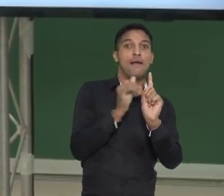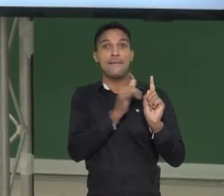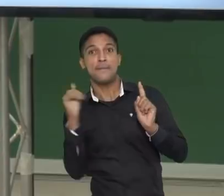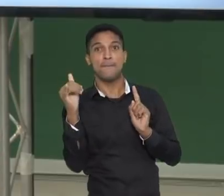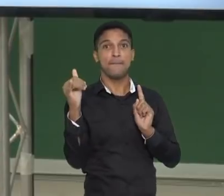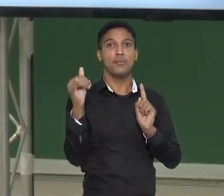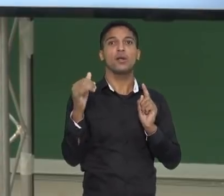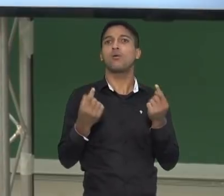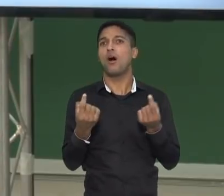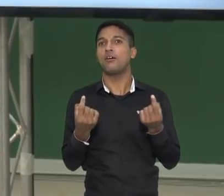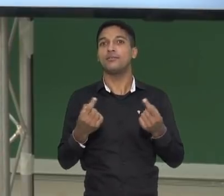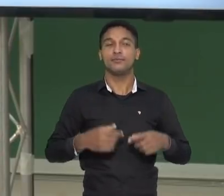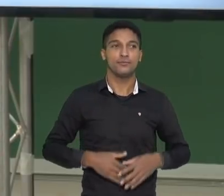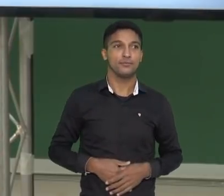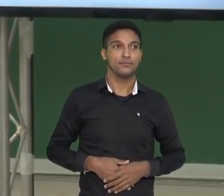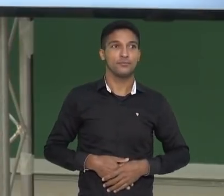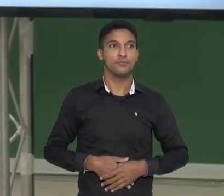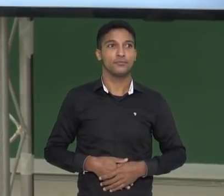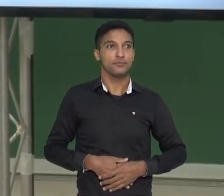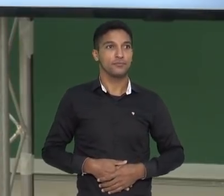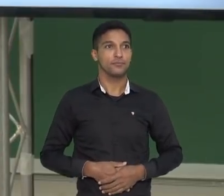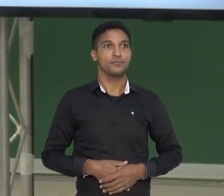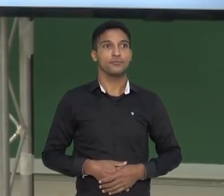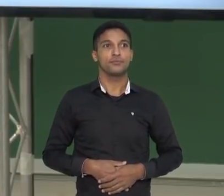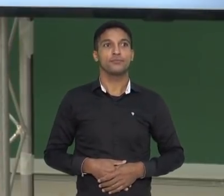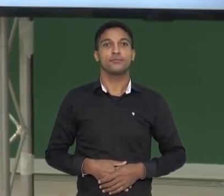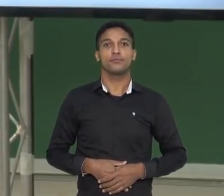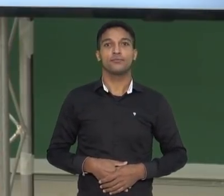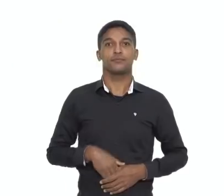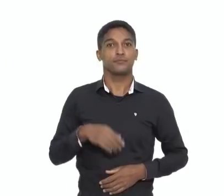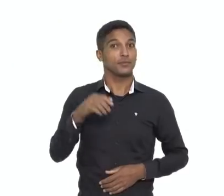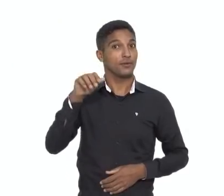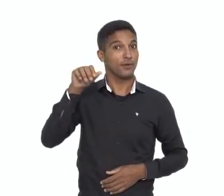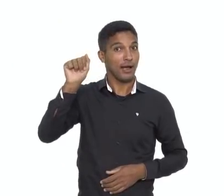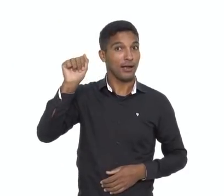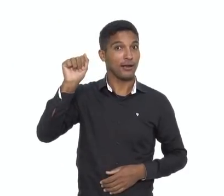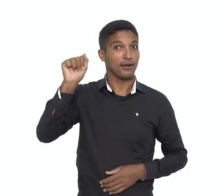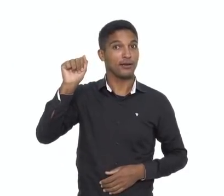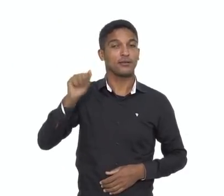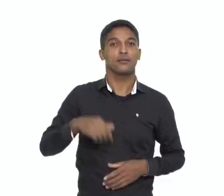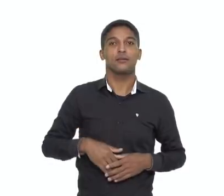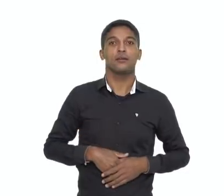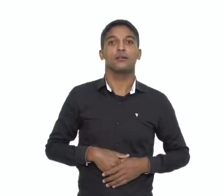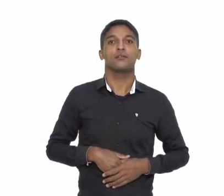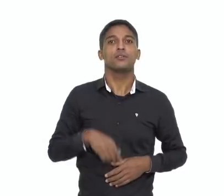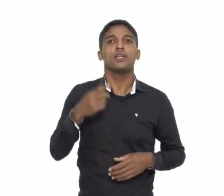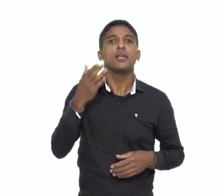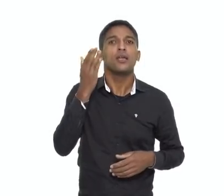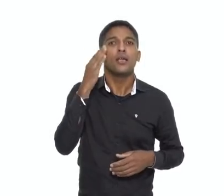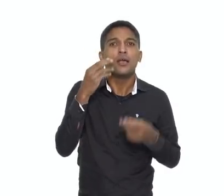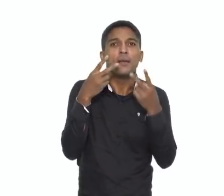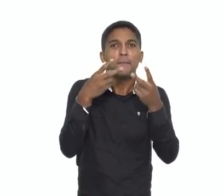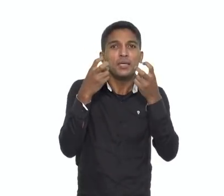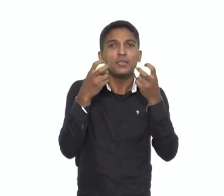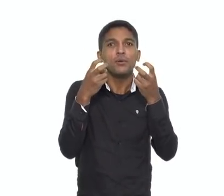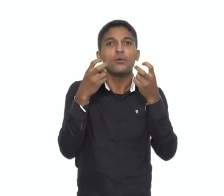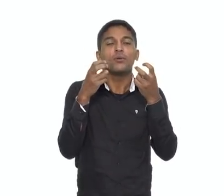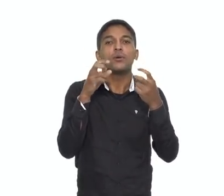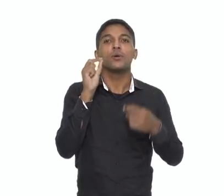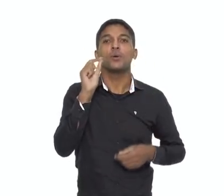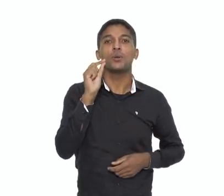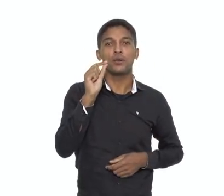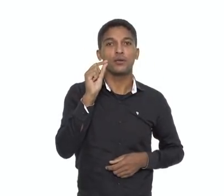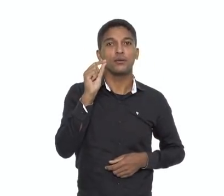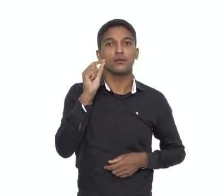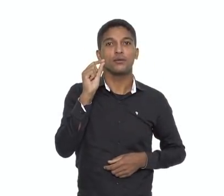tem problema. Vamos lá? Como que vocês fizeram? Então, A. Qual que é a marca aqui? As marcas, né, mais de